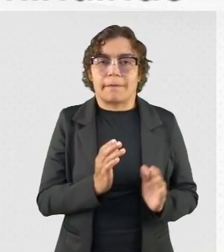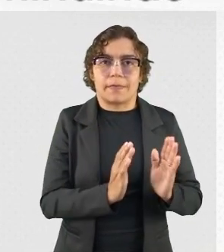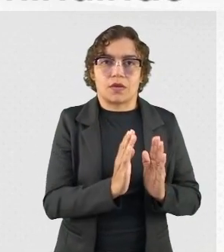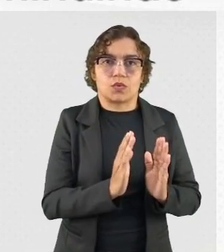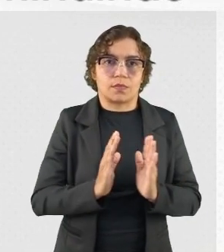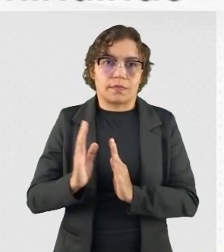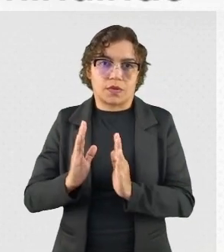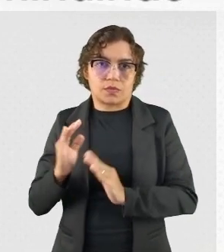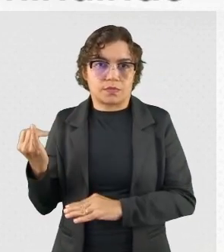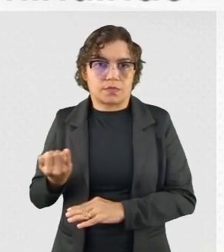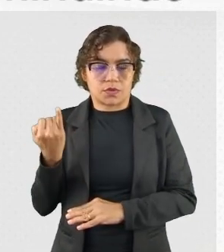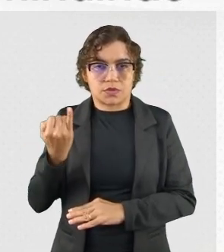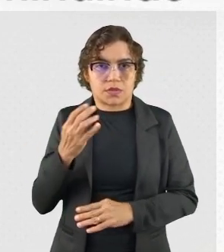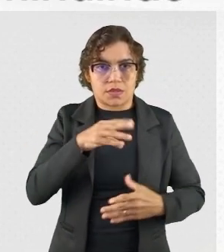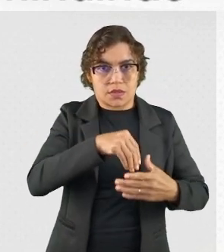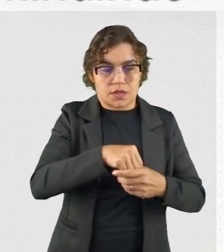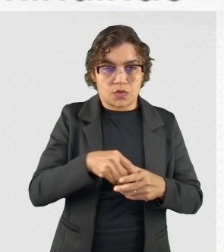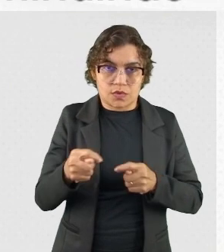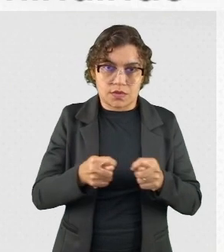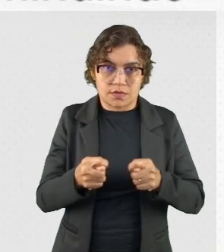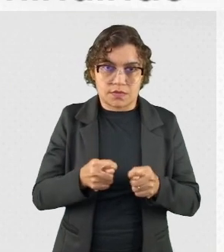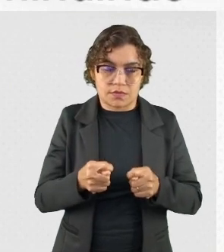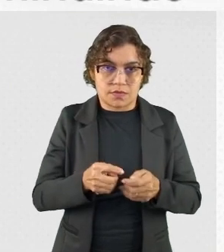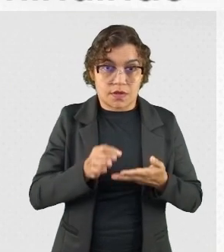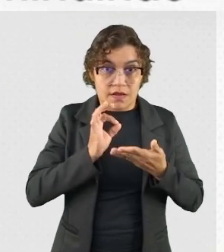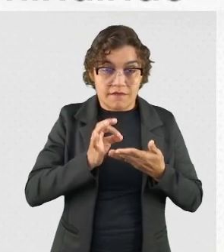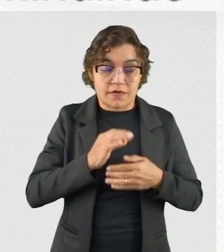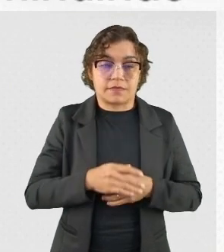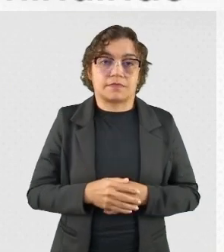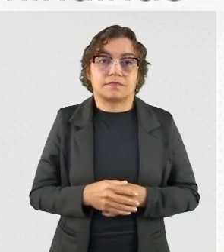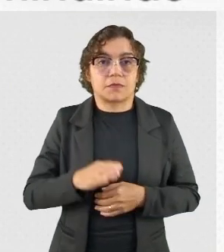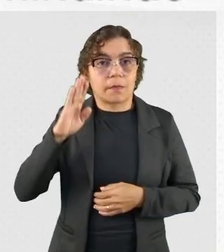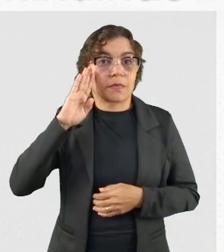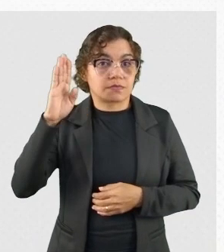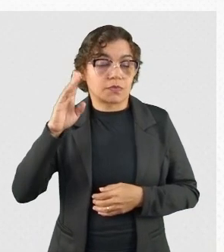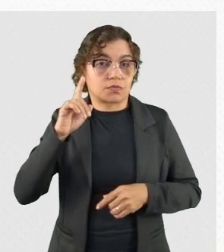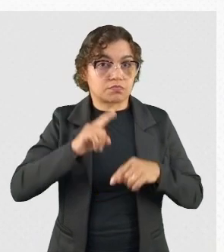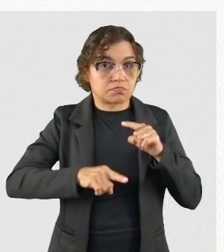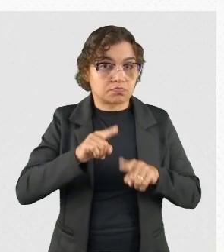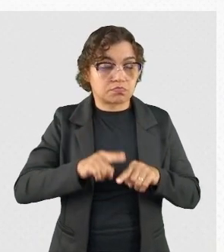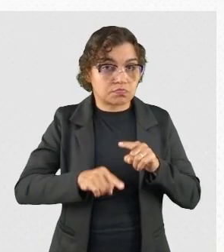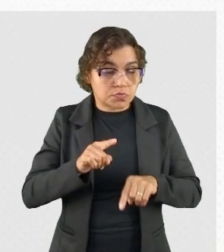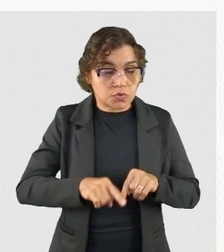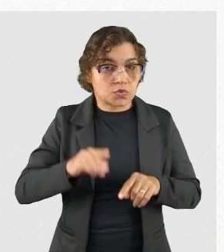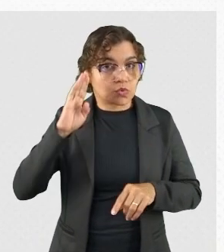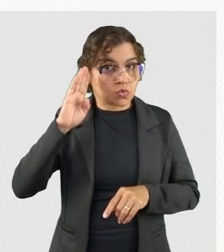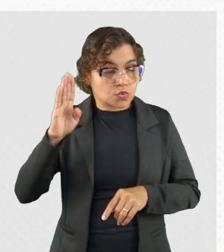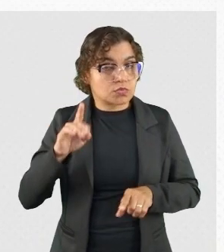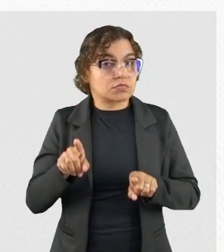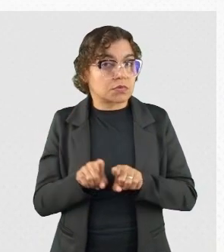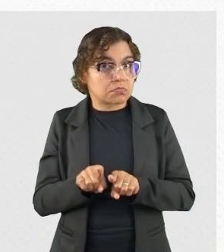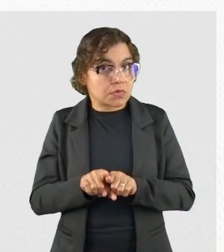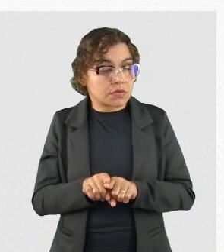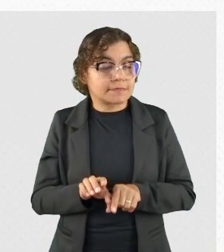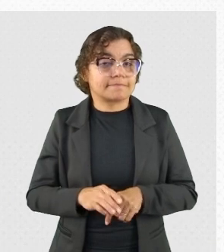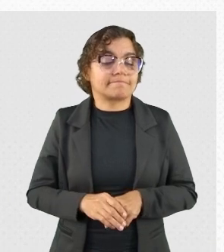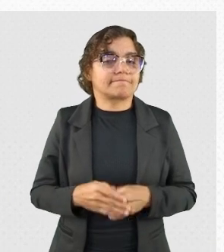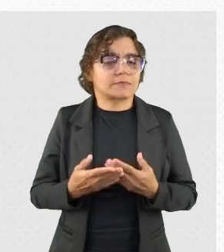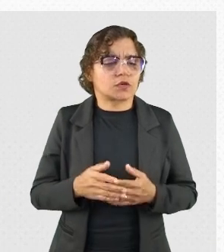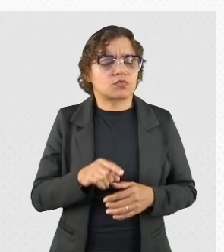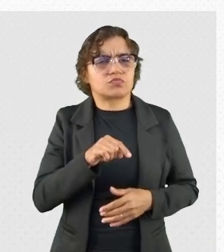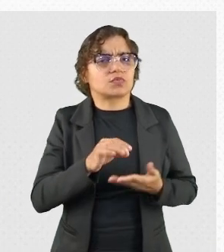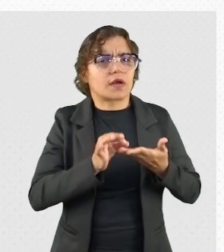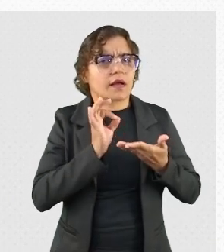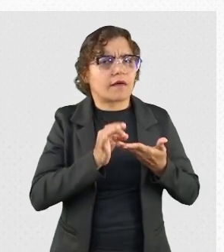importantes dentro dessa economia. Café, o principal produto, e por ser o principal produto, ele